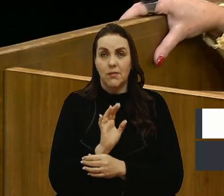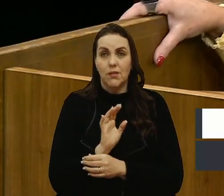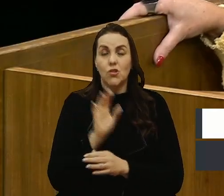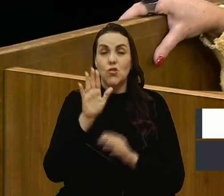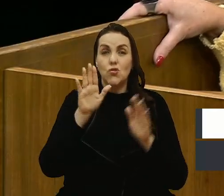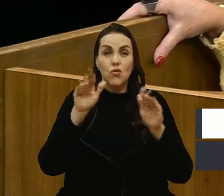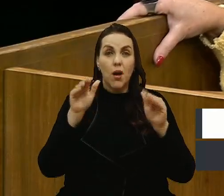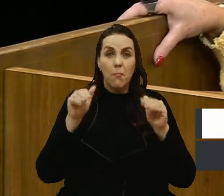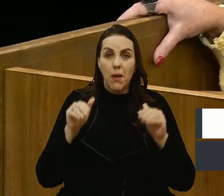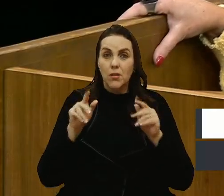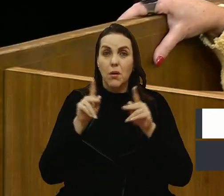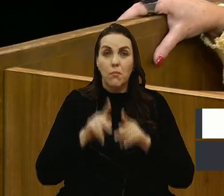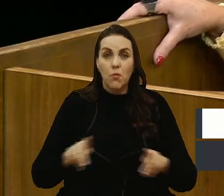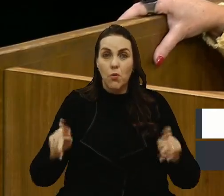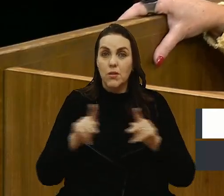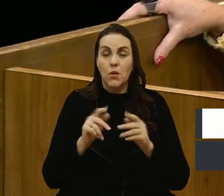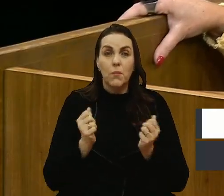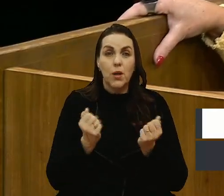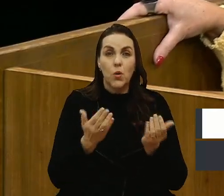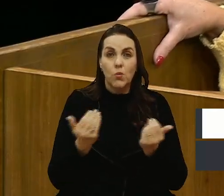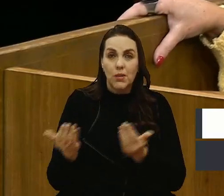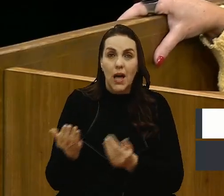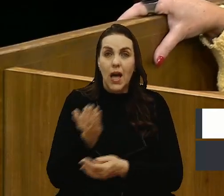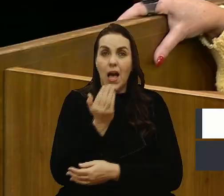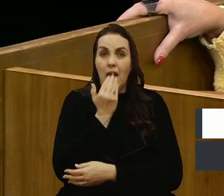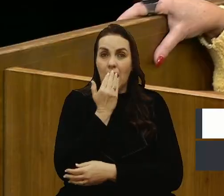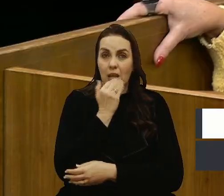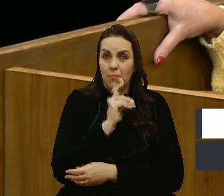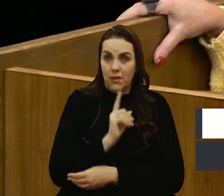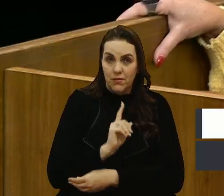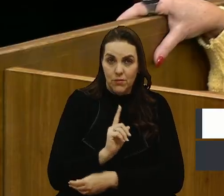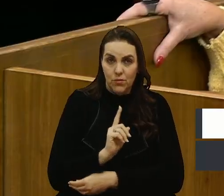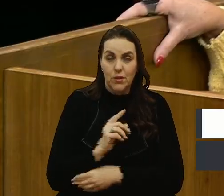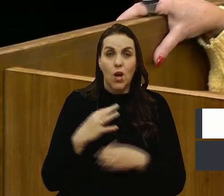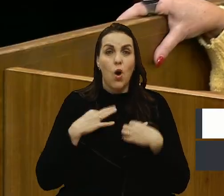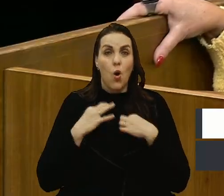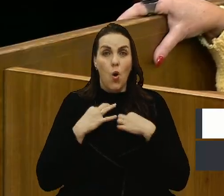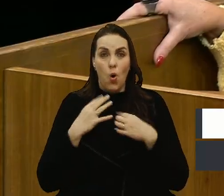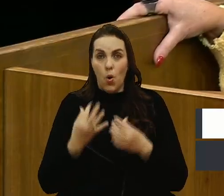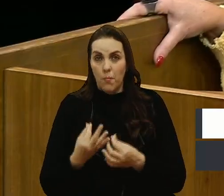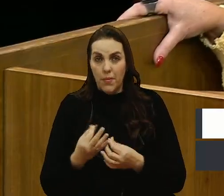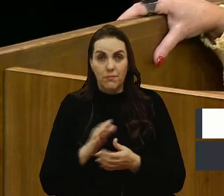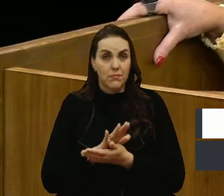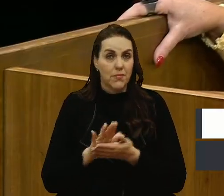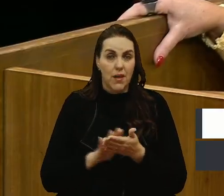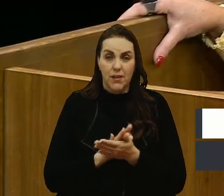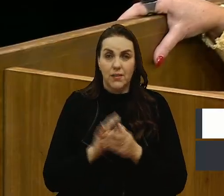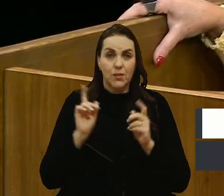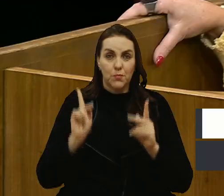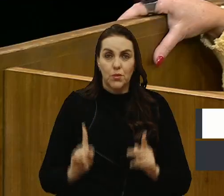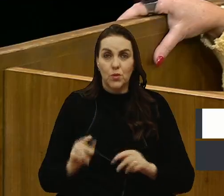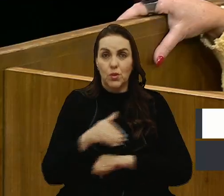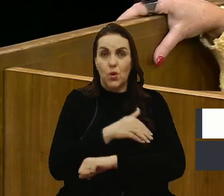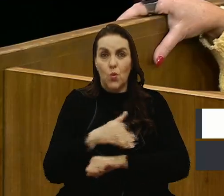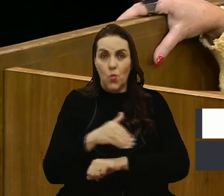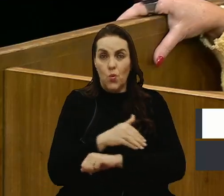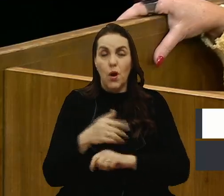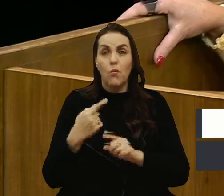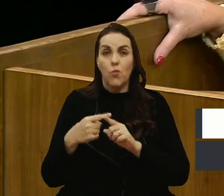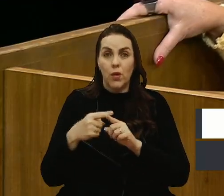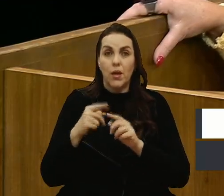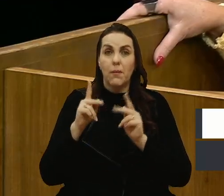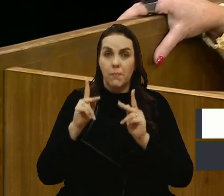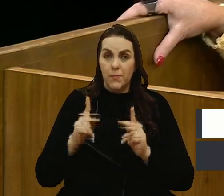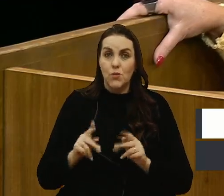conclamasse a população para não dar nem alimento, nem roupa às pessoas em situação de rua, porque as pessoas estavam